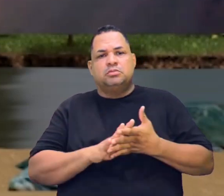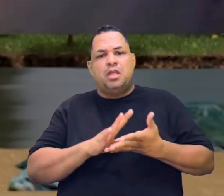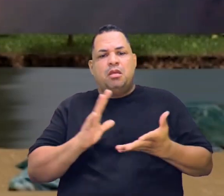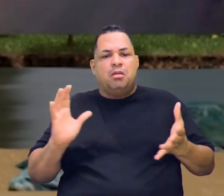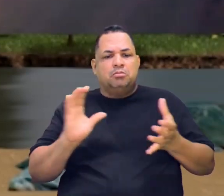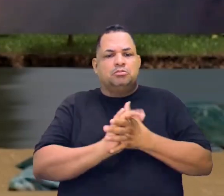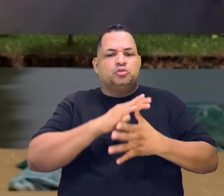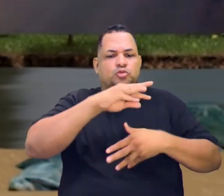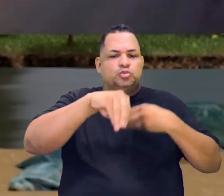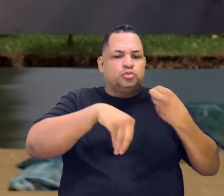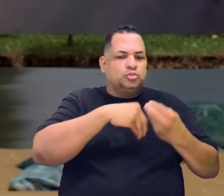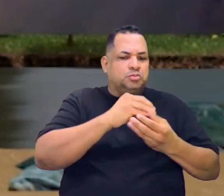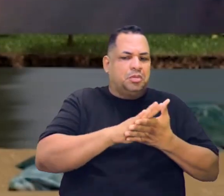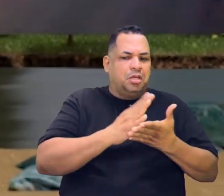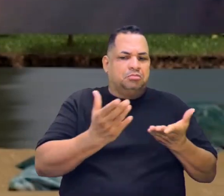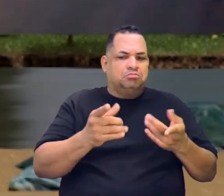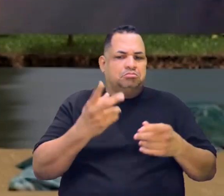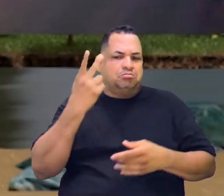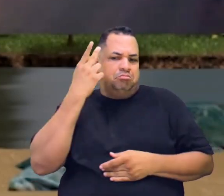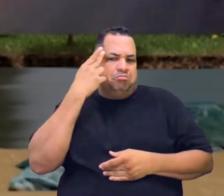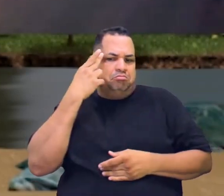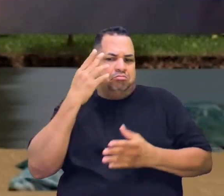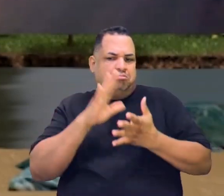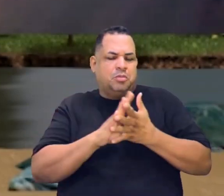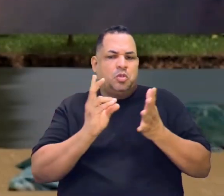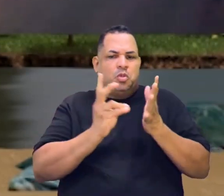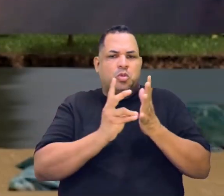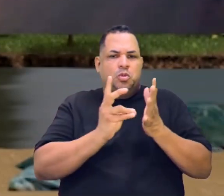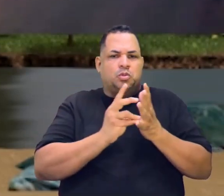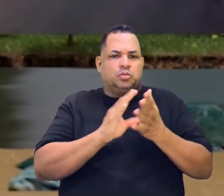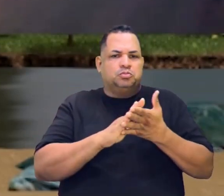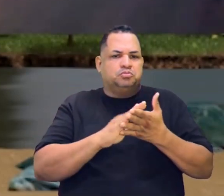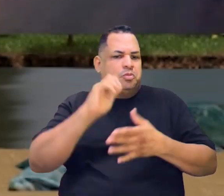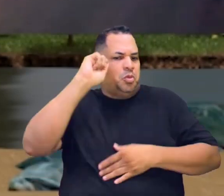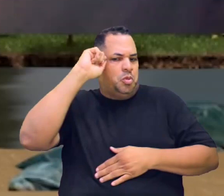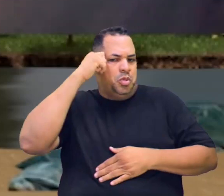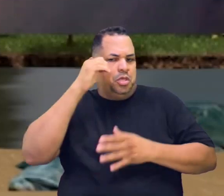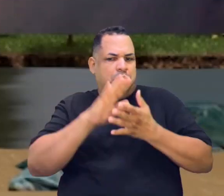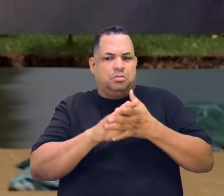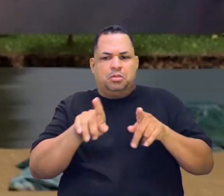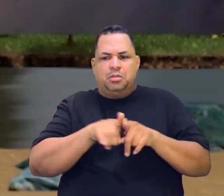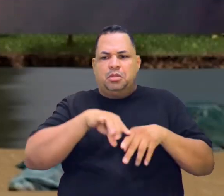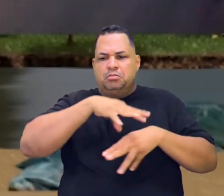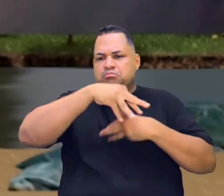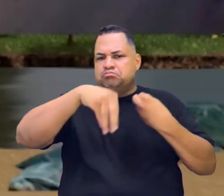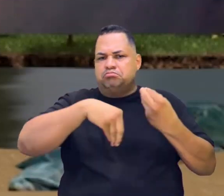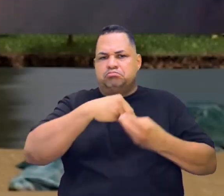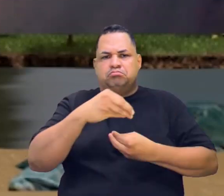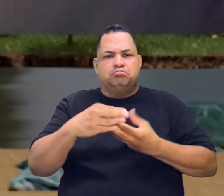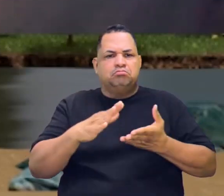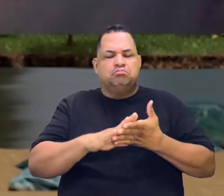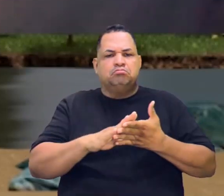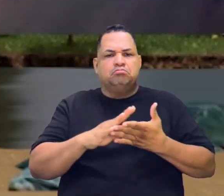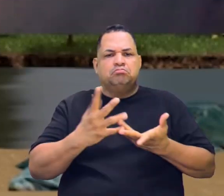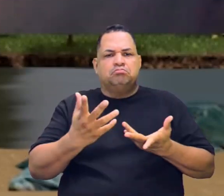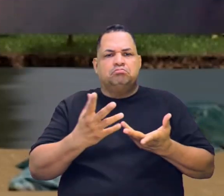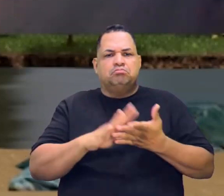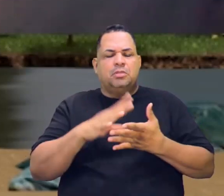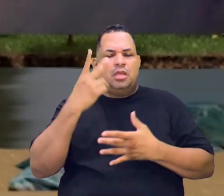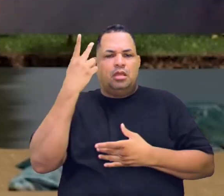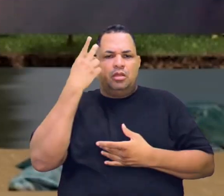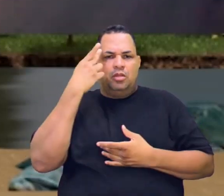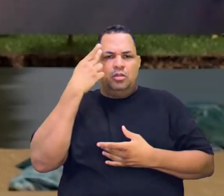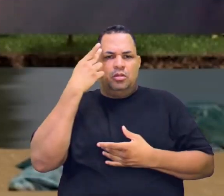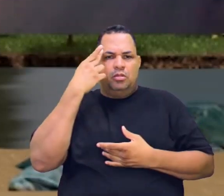indígena ou com uma quilombola, e isso vai gerar novos frutos. Então, era muito, muito, muito